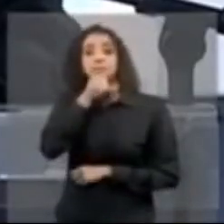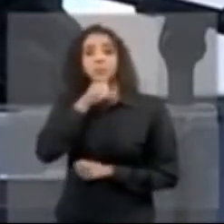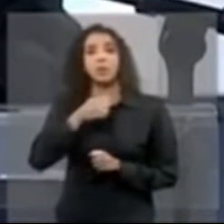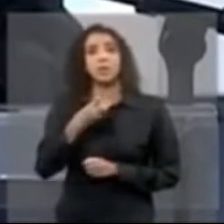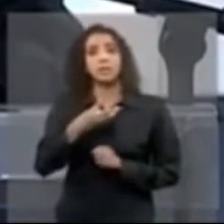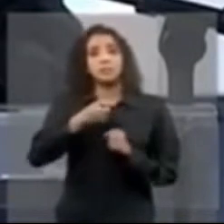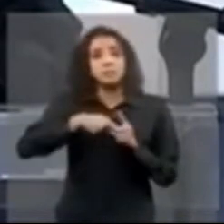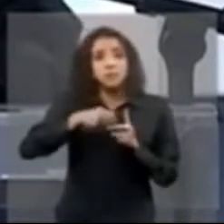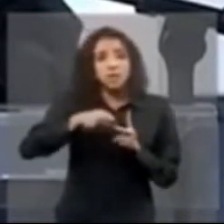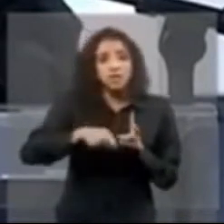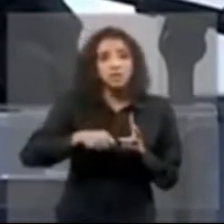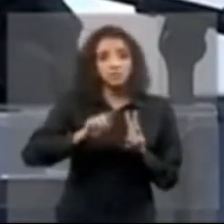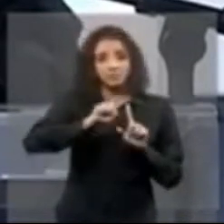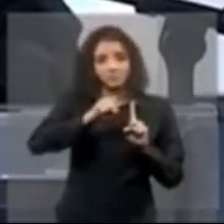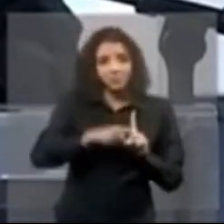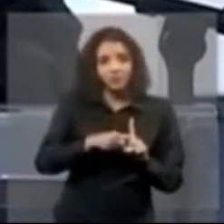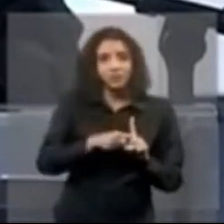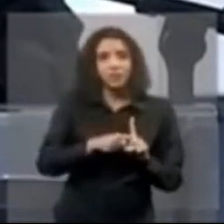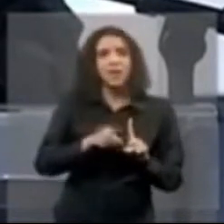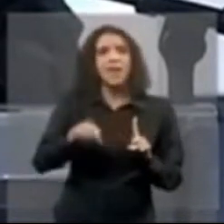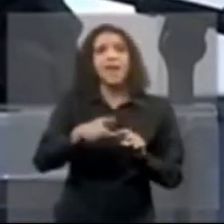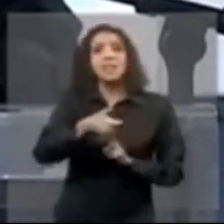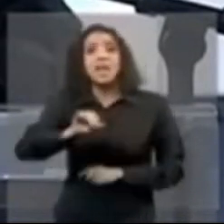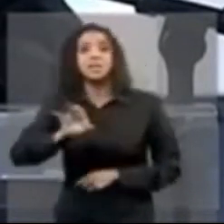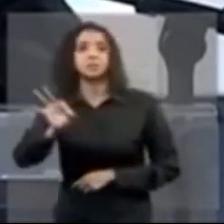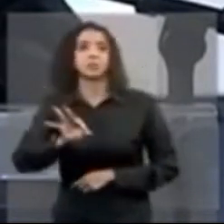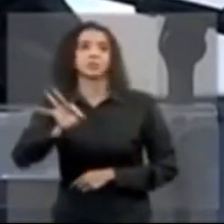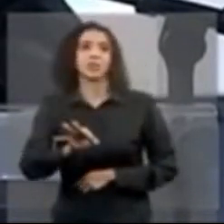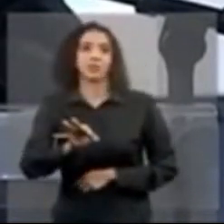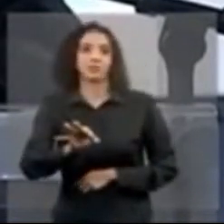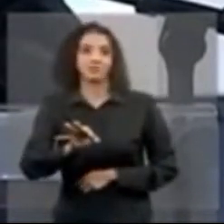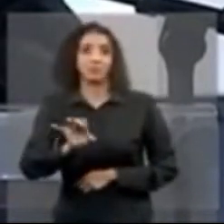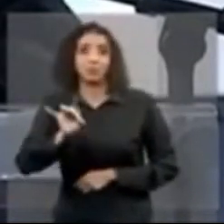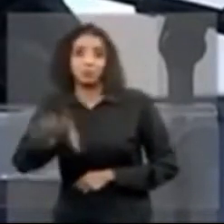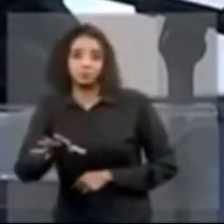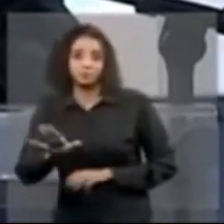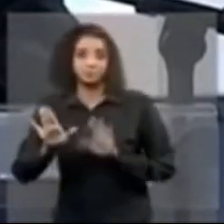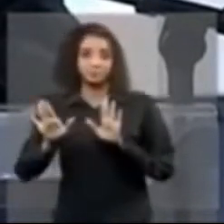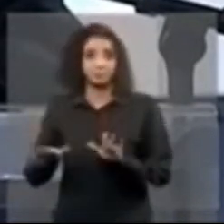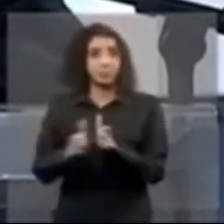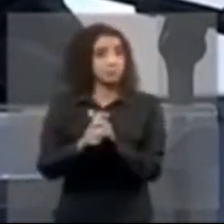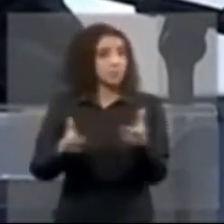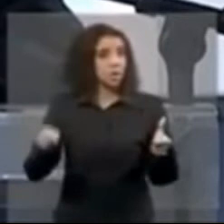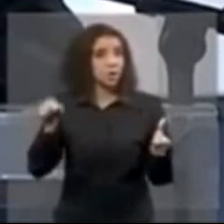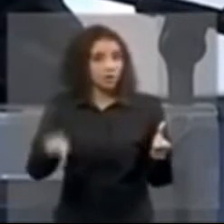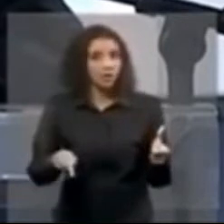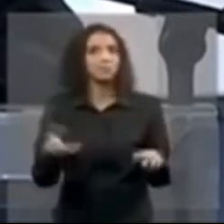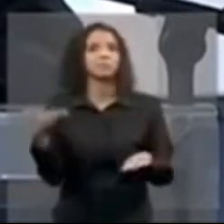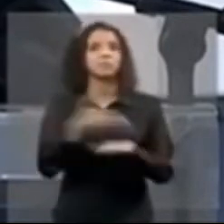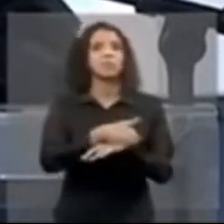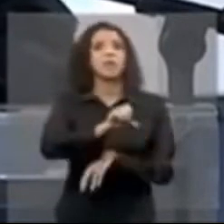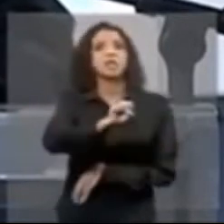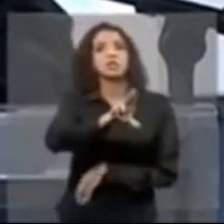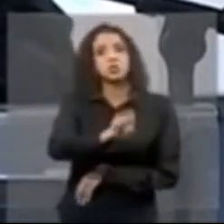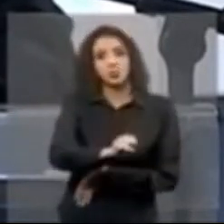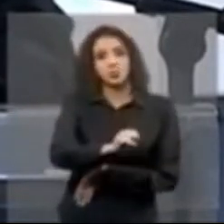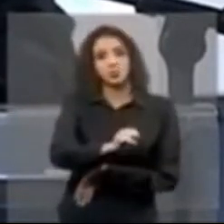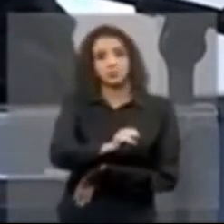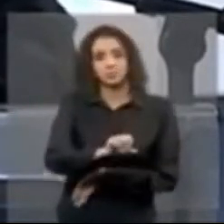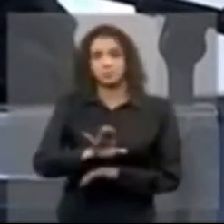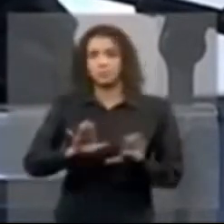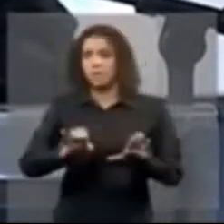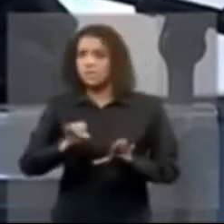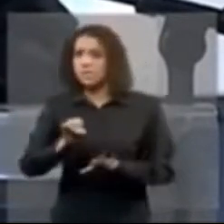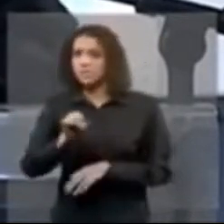de 10% do número de gestações, a maioria dos quais passam pelo SUS. Se as internações